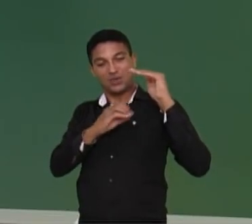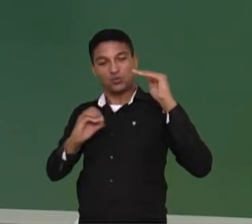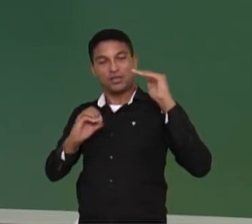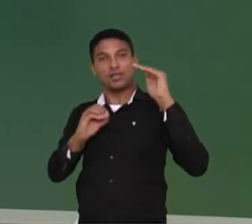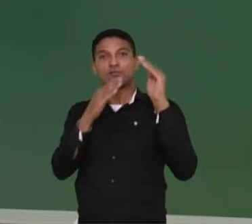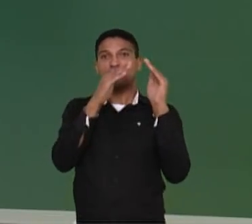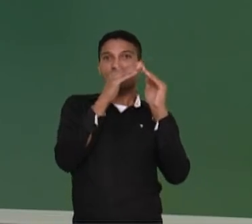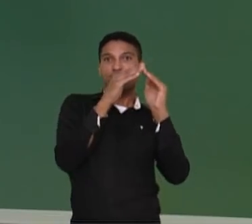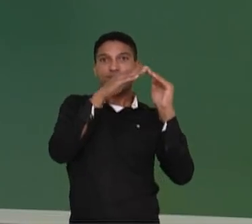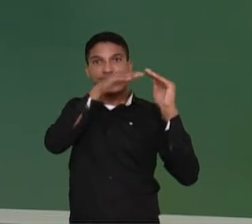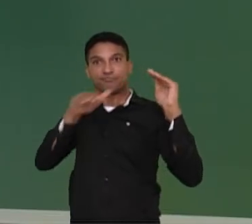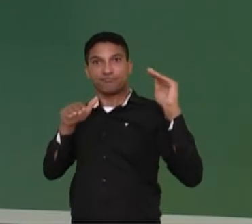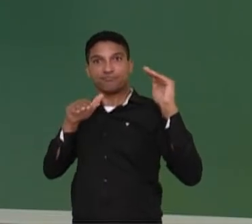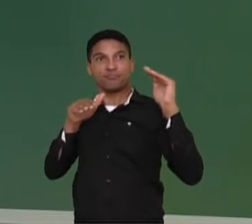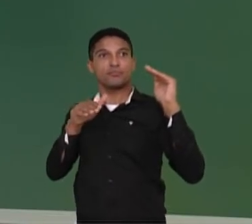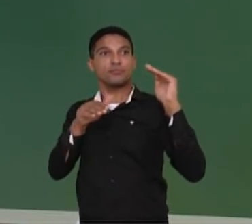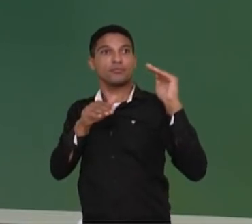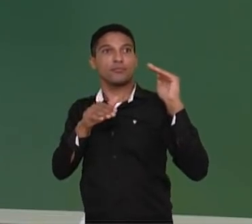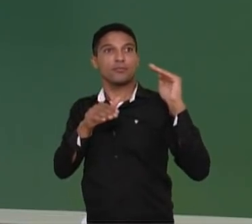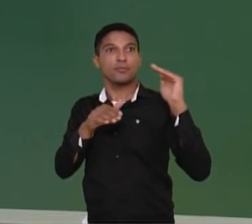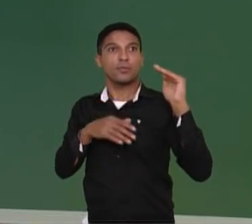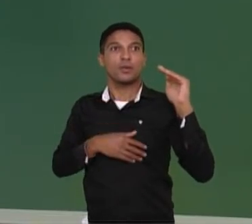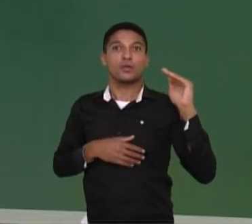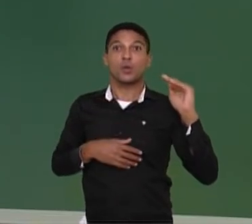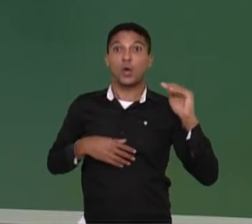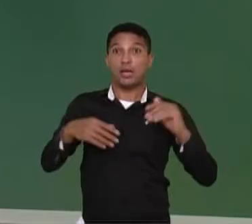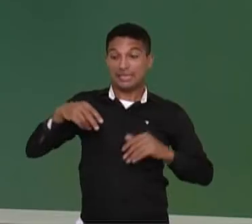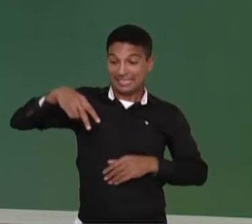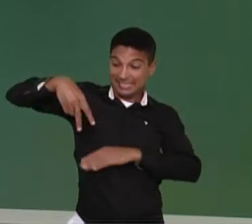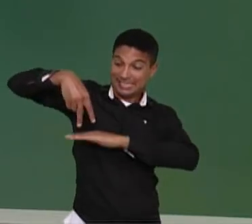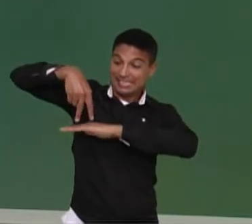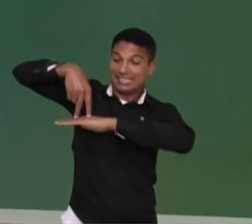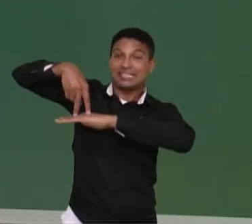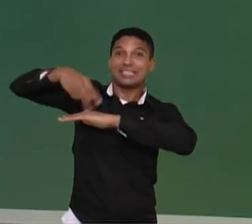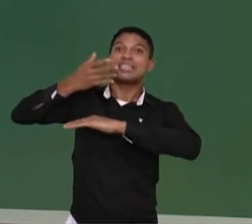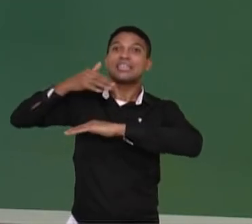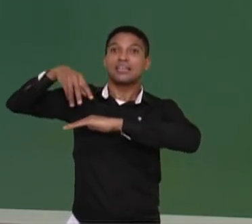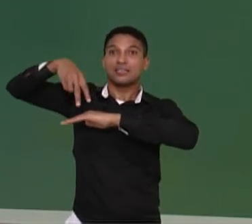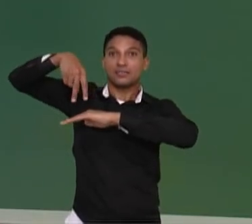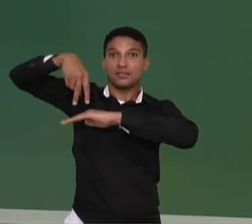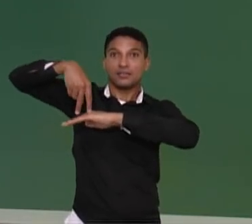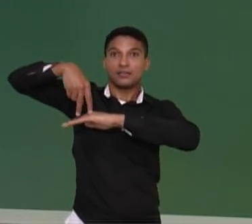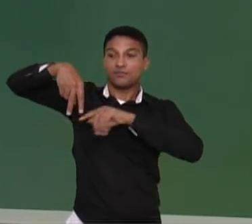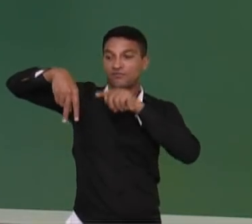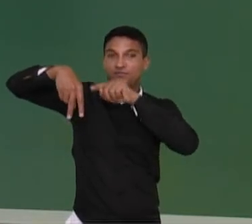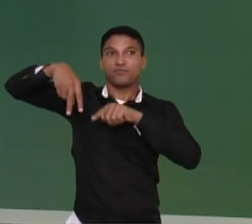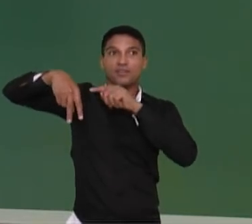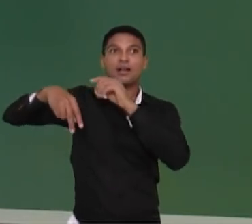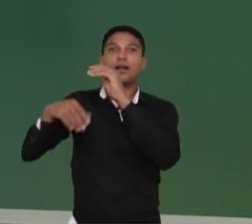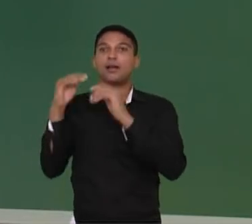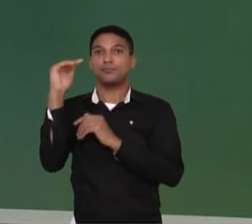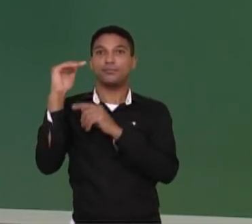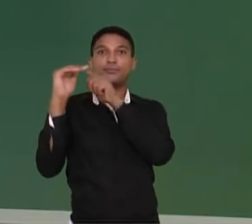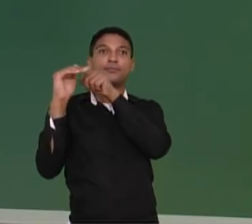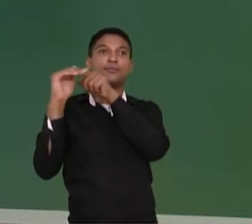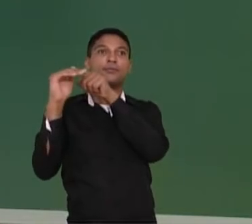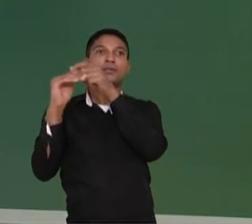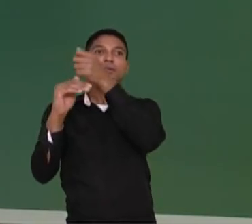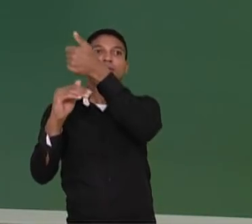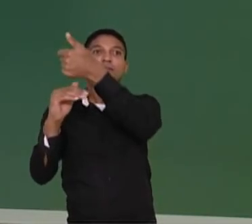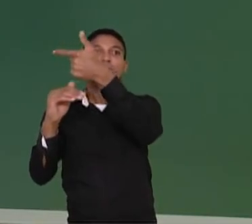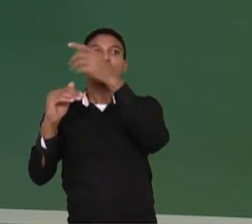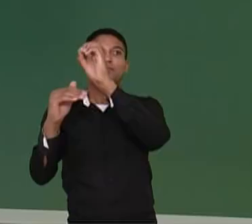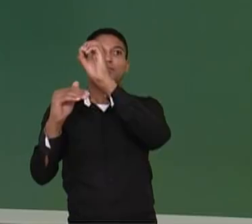x sobre 200, x sobre 200. Agora o 200 passa multiplicando esse 6. X vai ser igual a 6 vezes